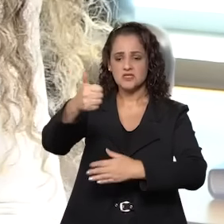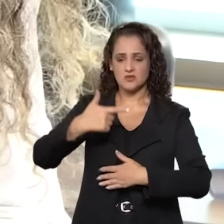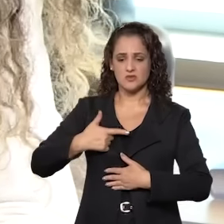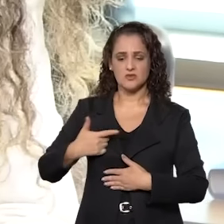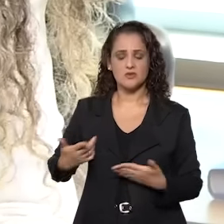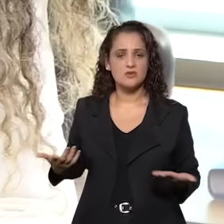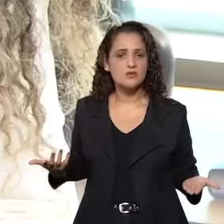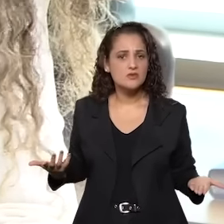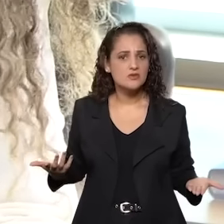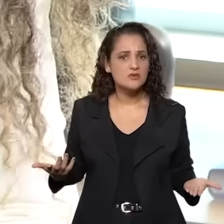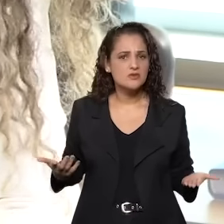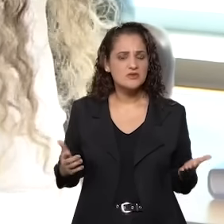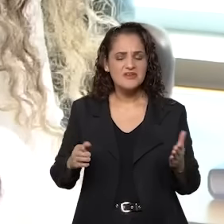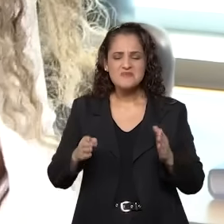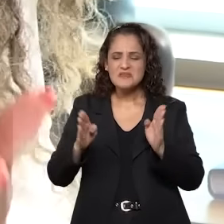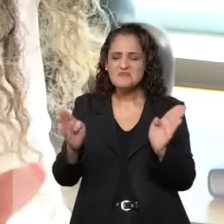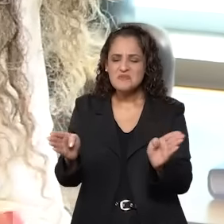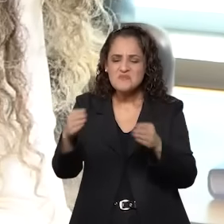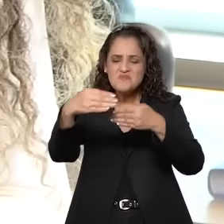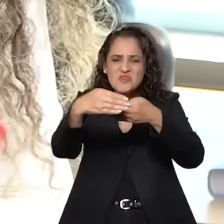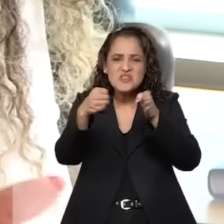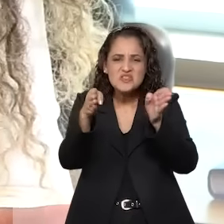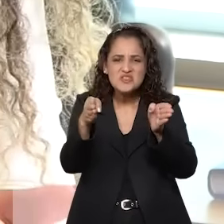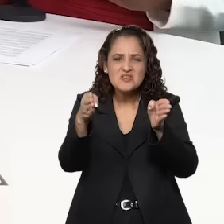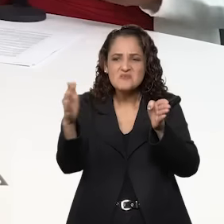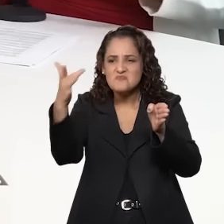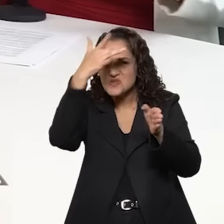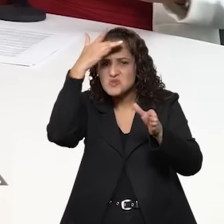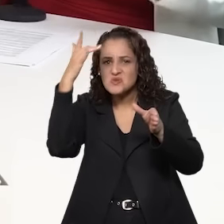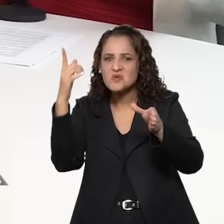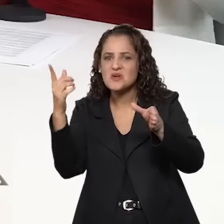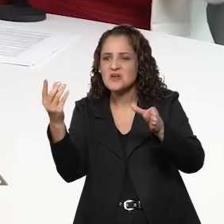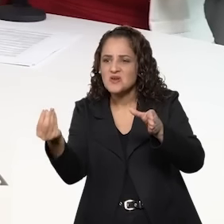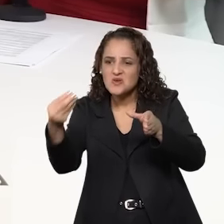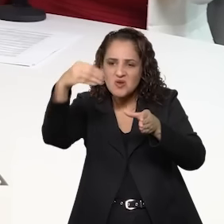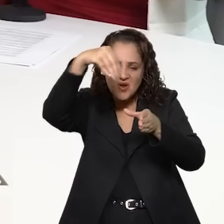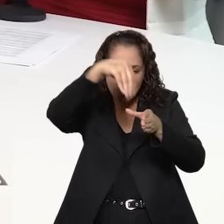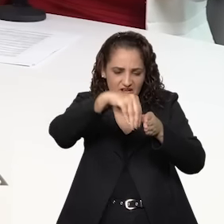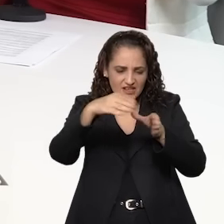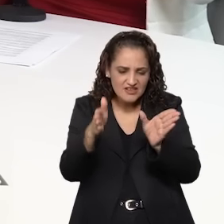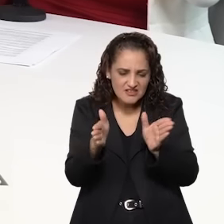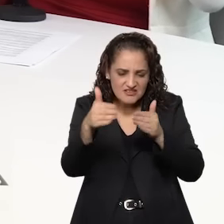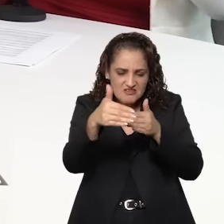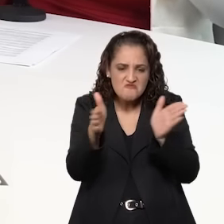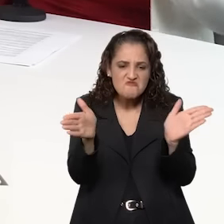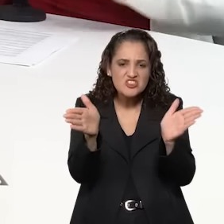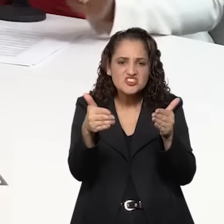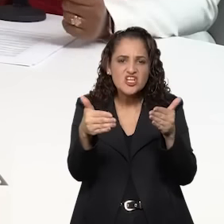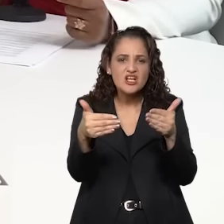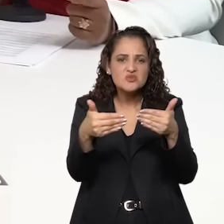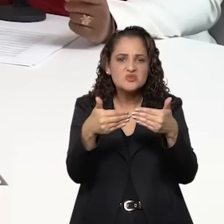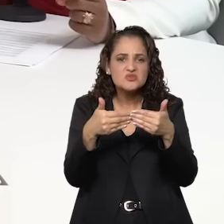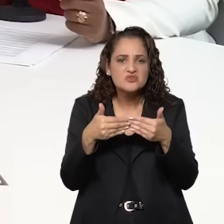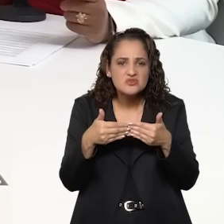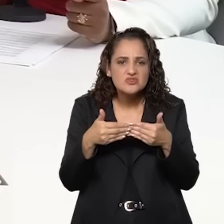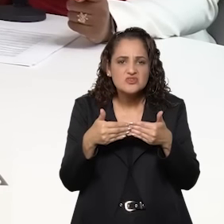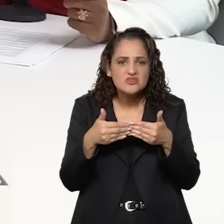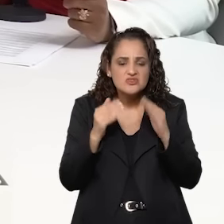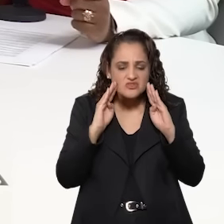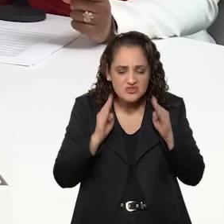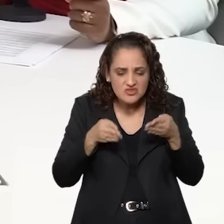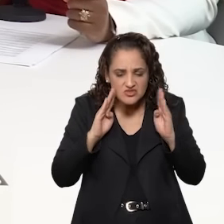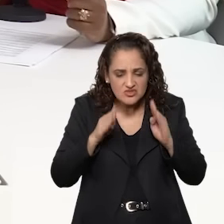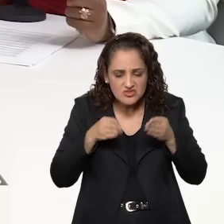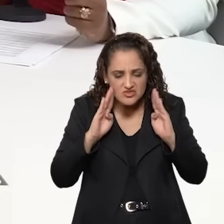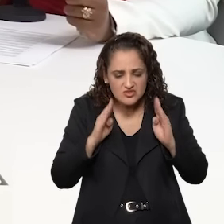pras pessoas como elas são e que elas têm a contribuir de acordo com a perspectiva do marcador social que elas fazem parte eu acho que passa por mais do